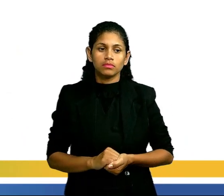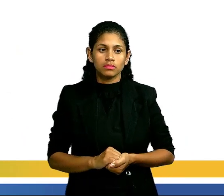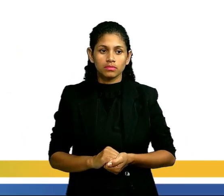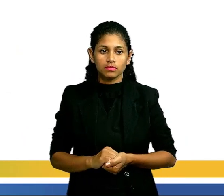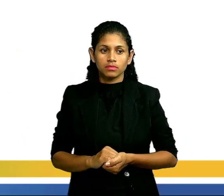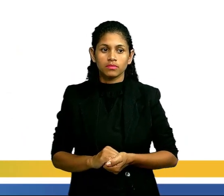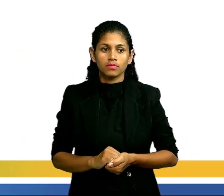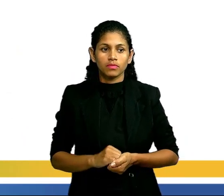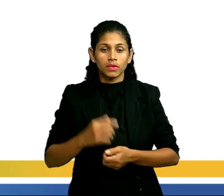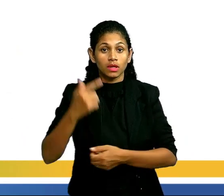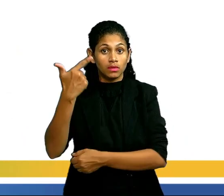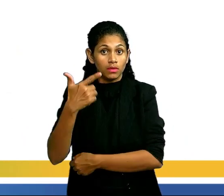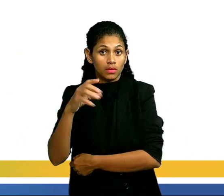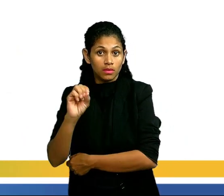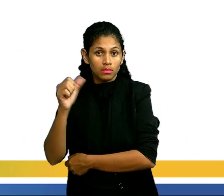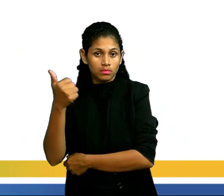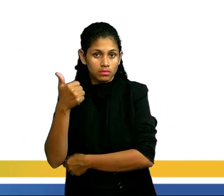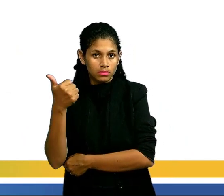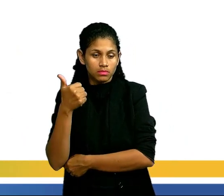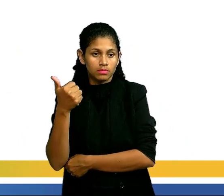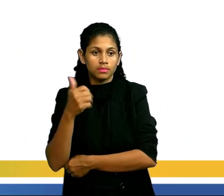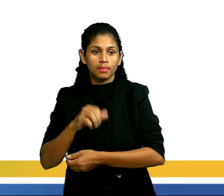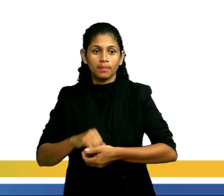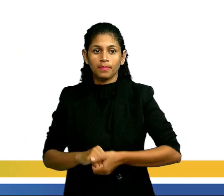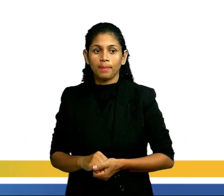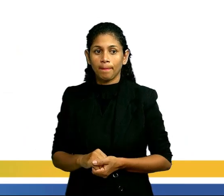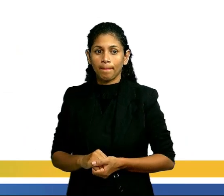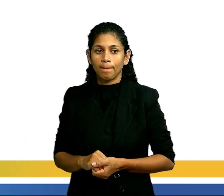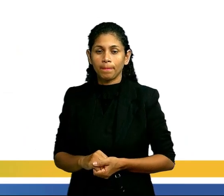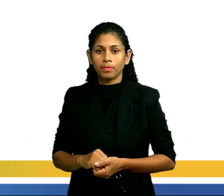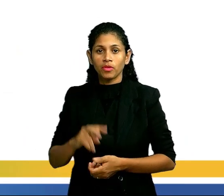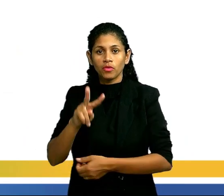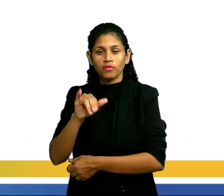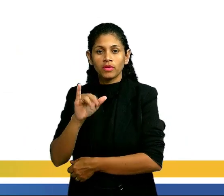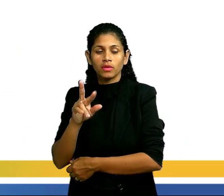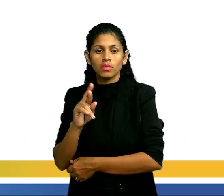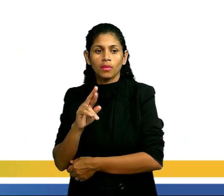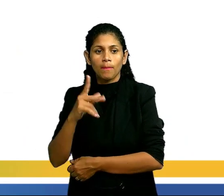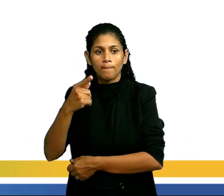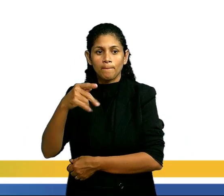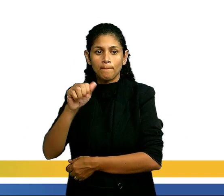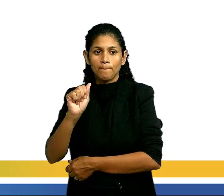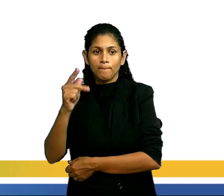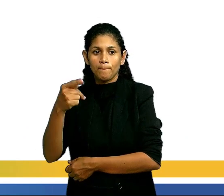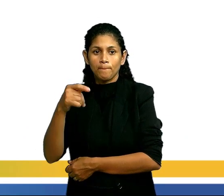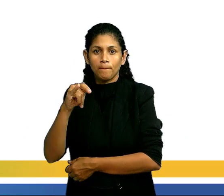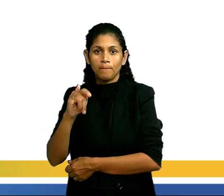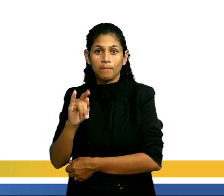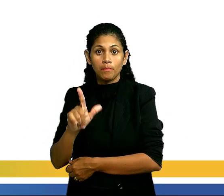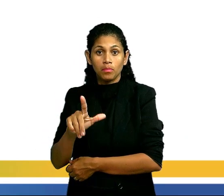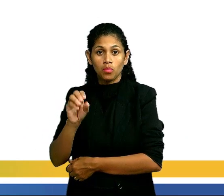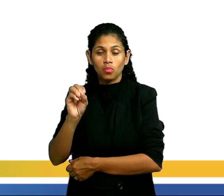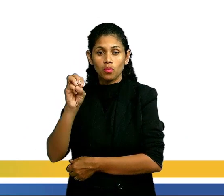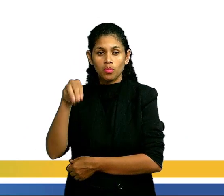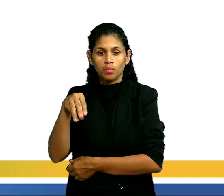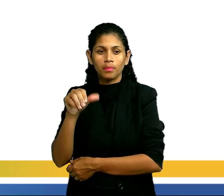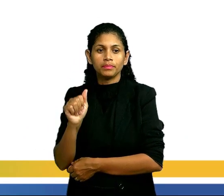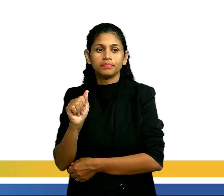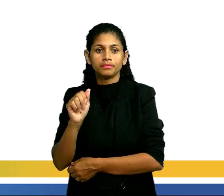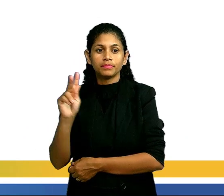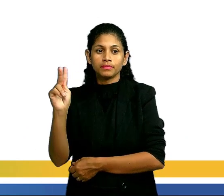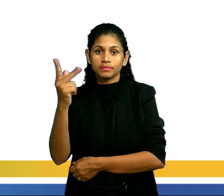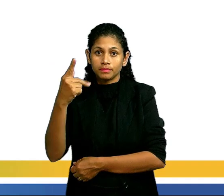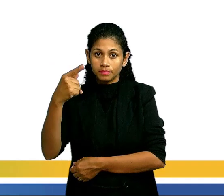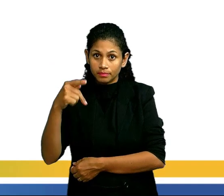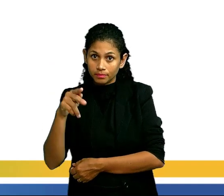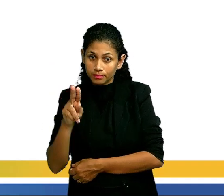Questão de 2011 do Enem. Olha só o que ele pergunta. O vírus do papiloma humano,